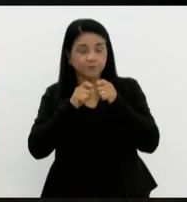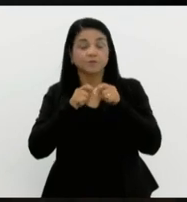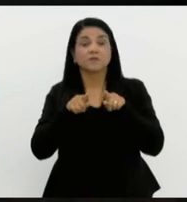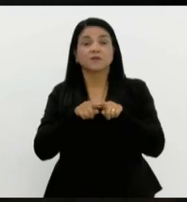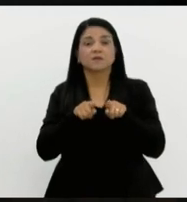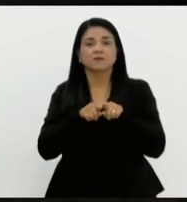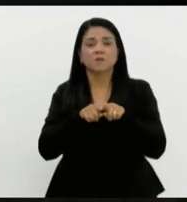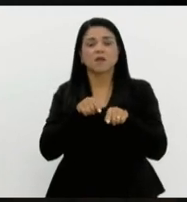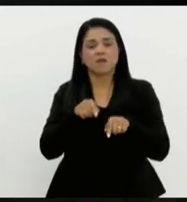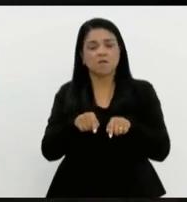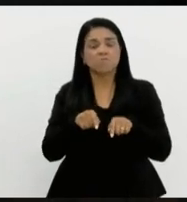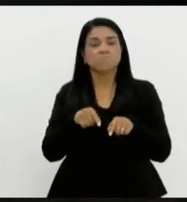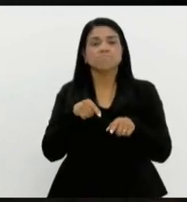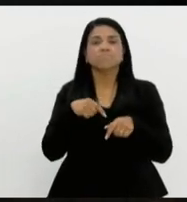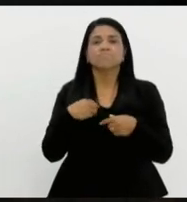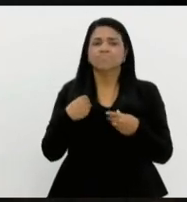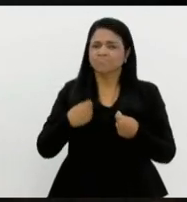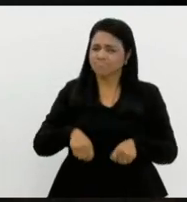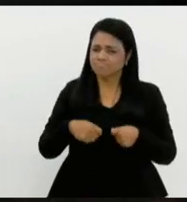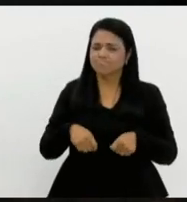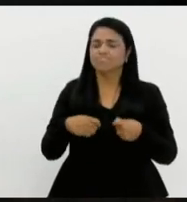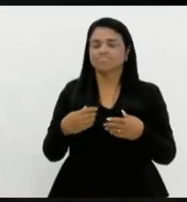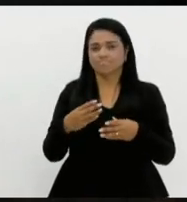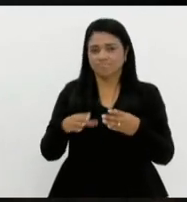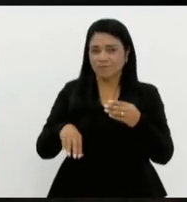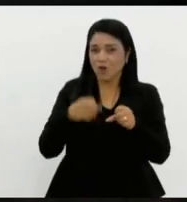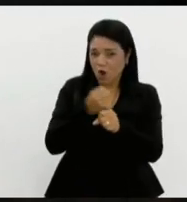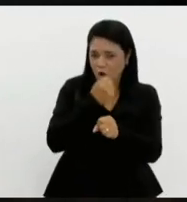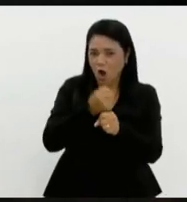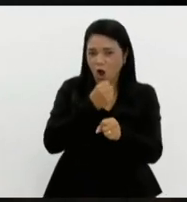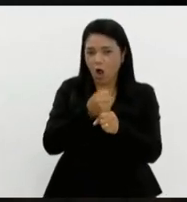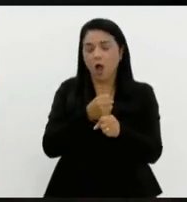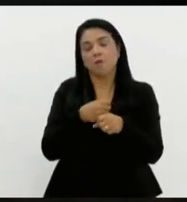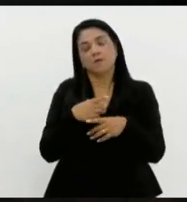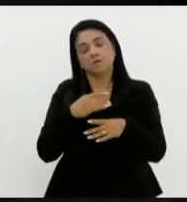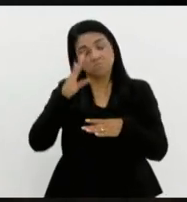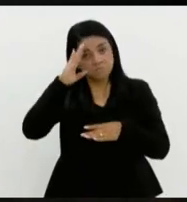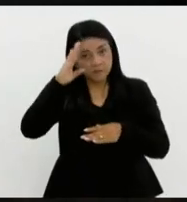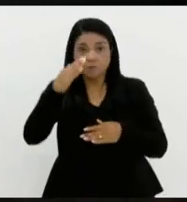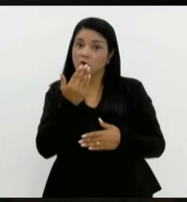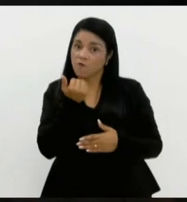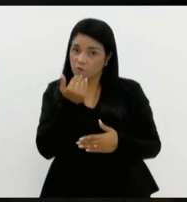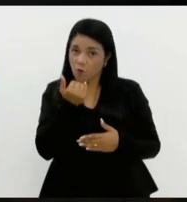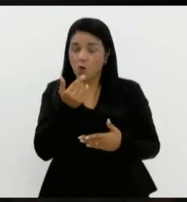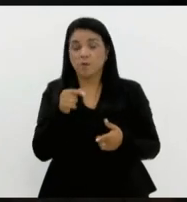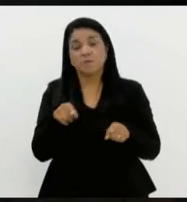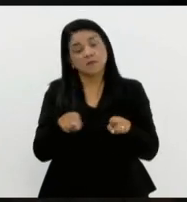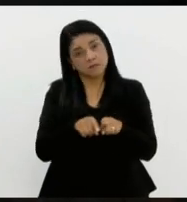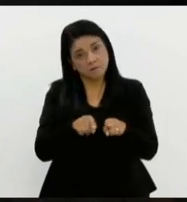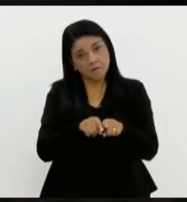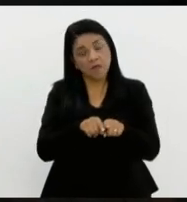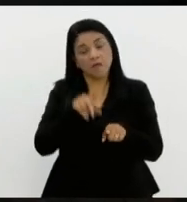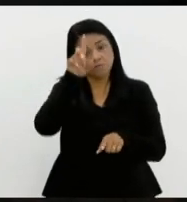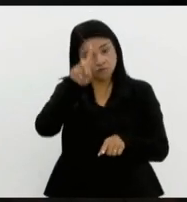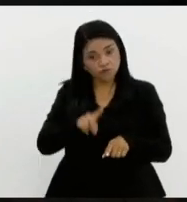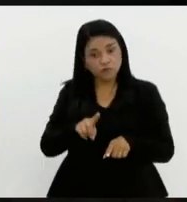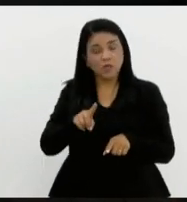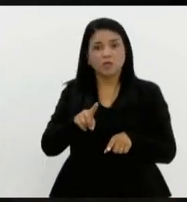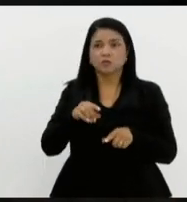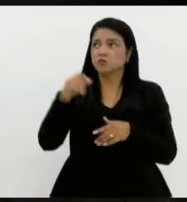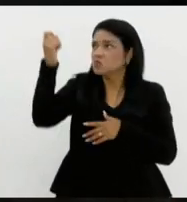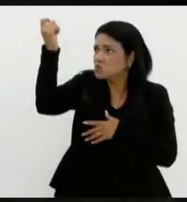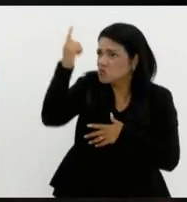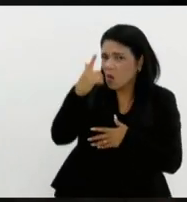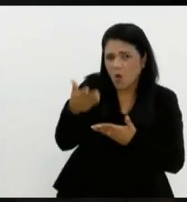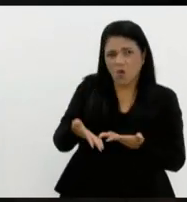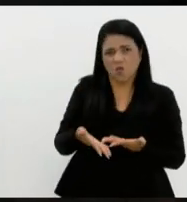careceu aquilo ali na obra. Claro, a prioridade era matar a fome, mas também a dignidade passa para a pessoa não sentir mal, não ficar exposto ao sol. Então,